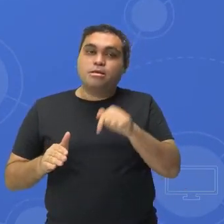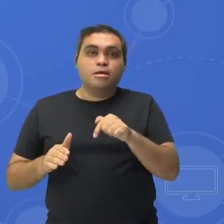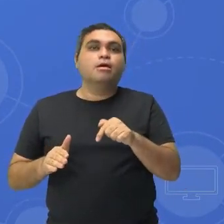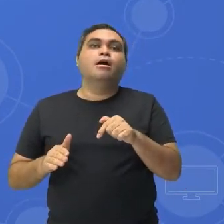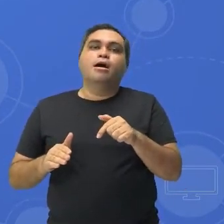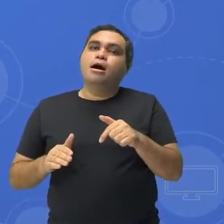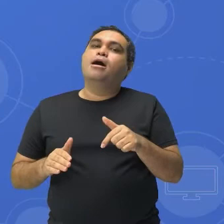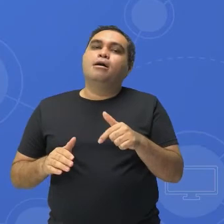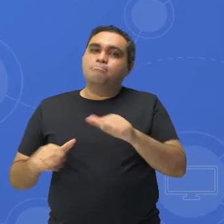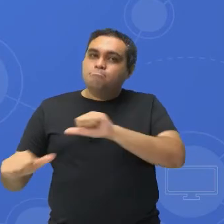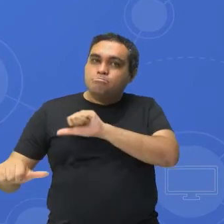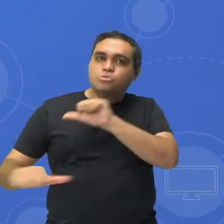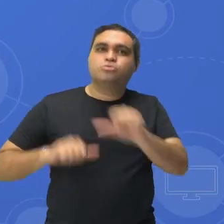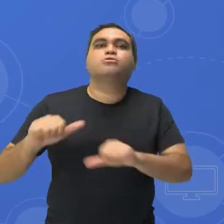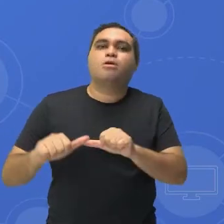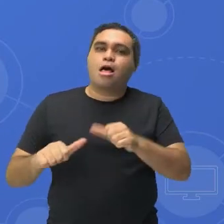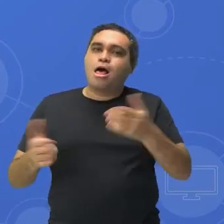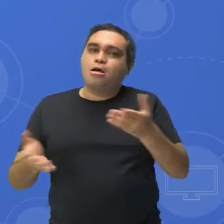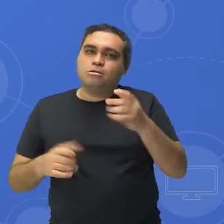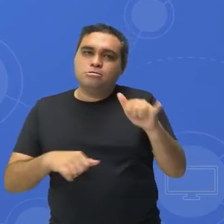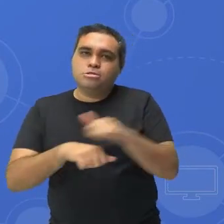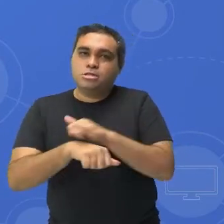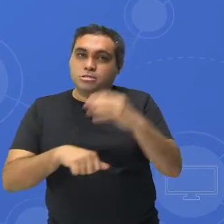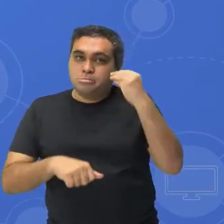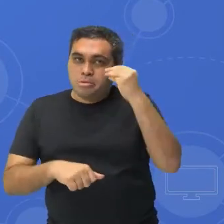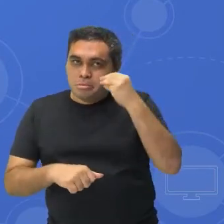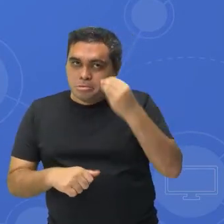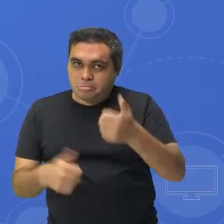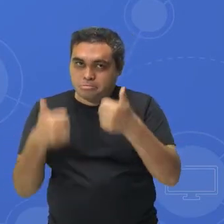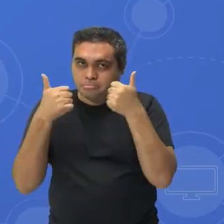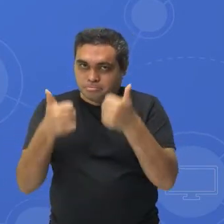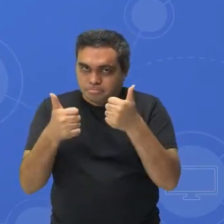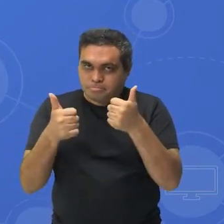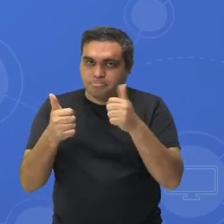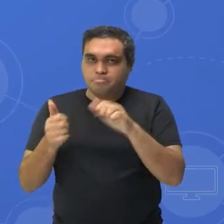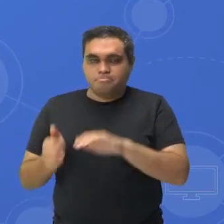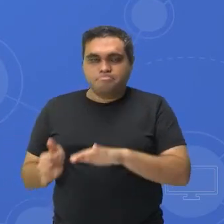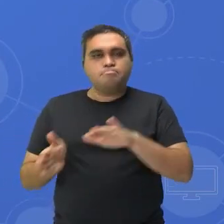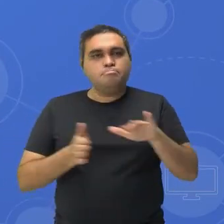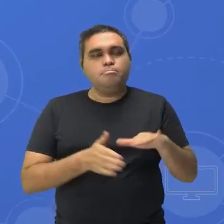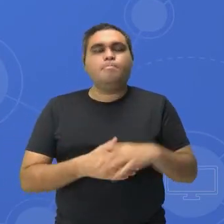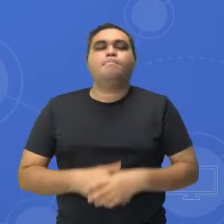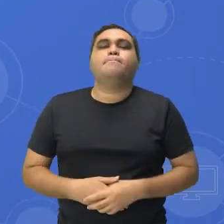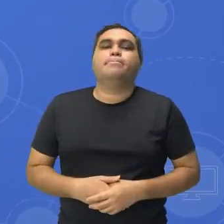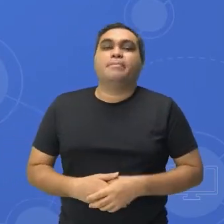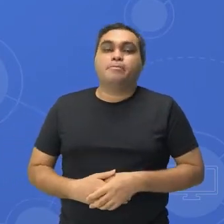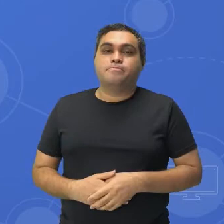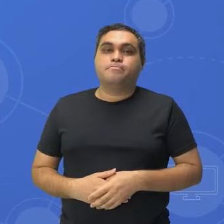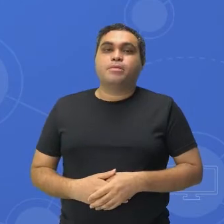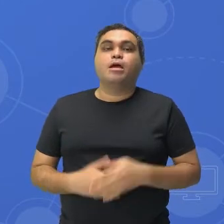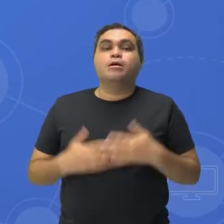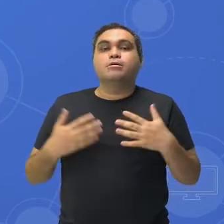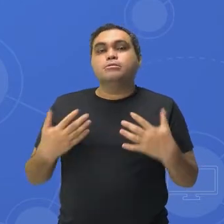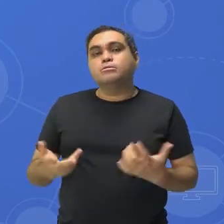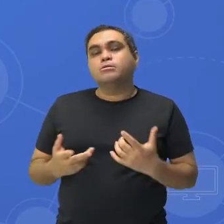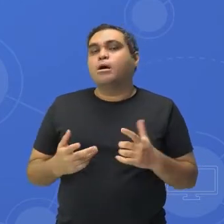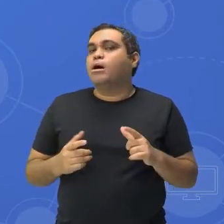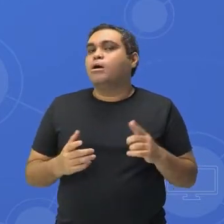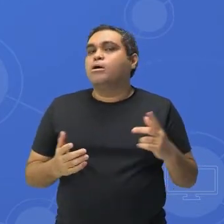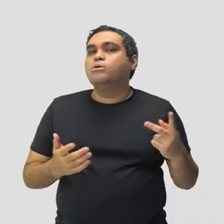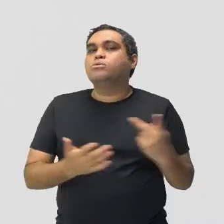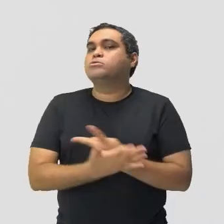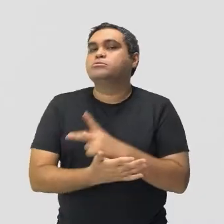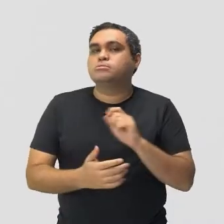experimental. Beleza? Então, continuando. Nós vamos lá ver, então, que houve, então, o quê? Uma produção